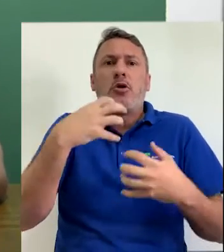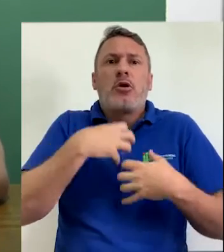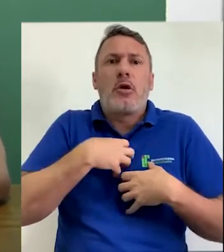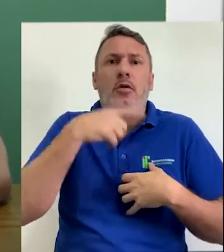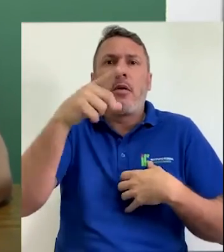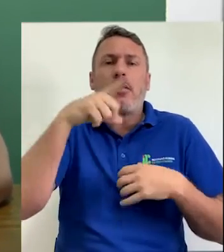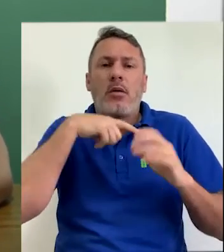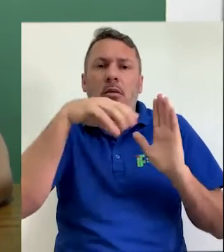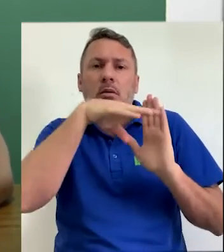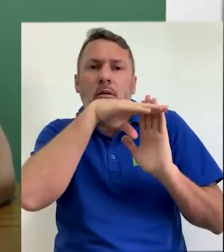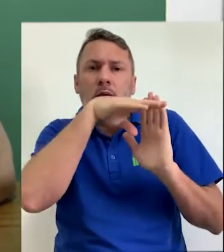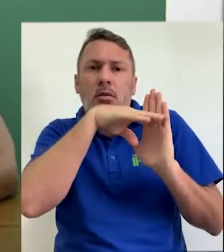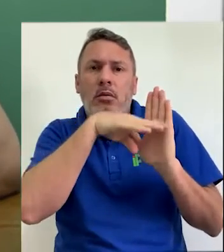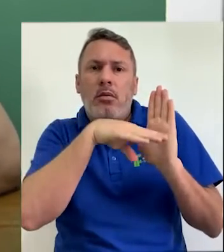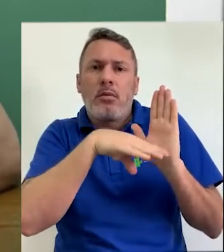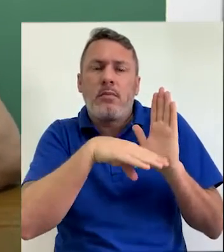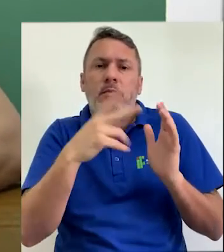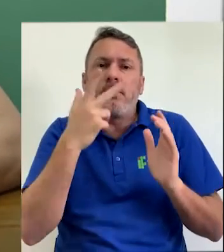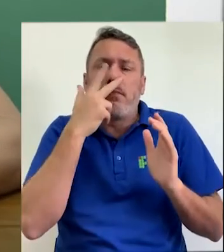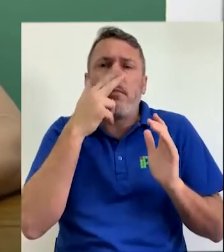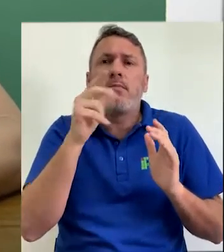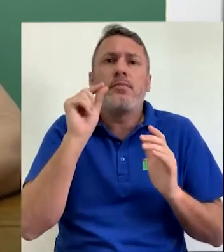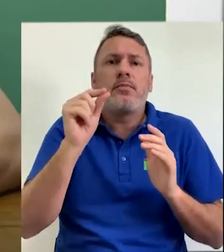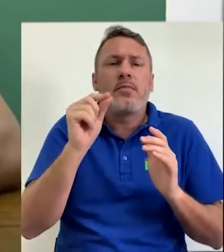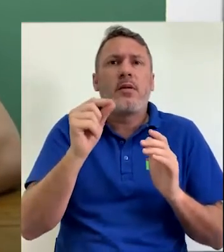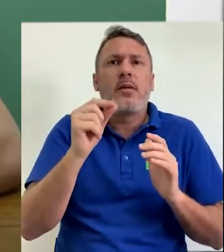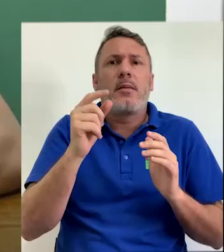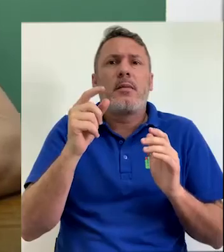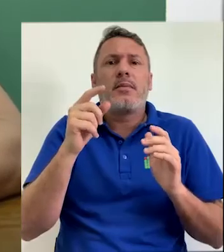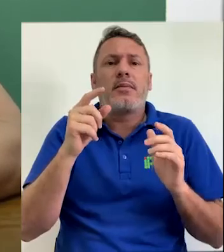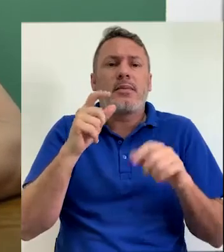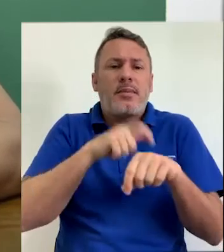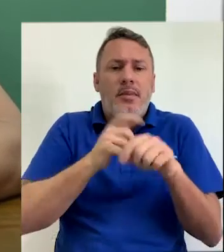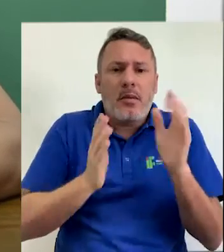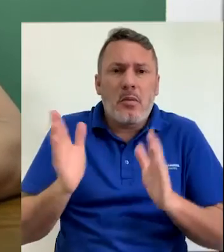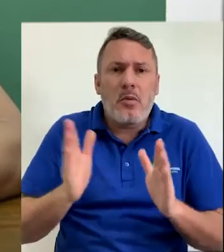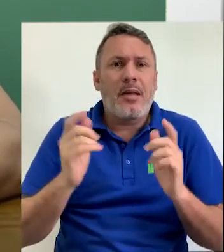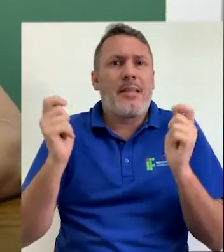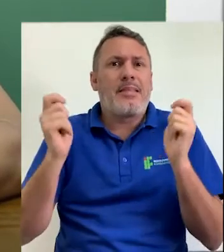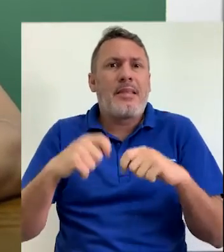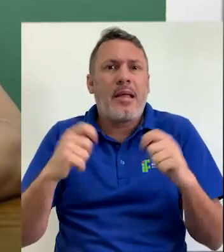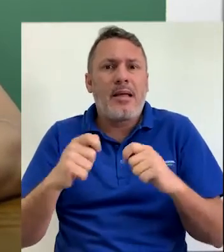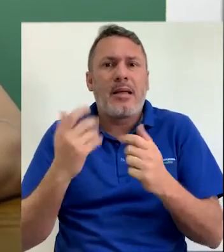rendimento que esteja totalmente favorável em tempo e em condições.